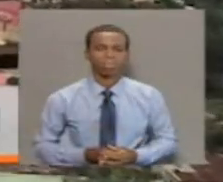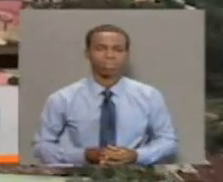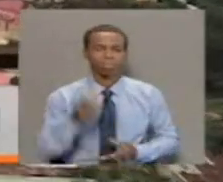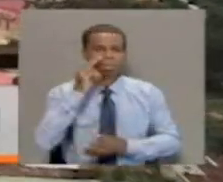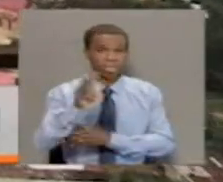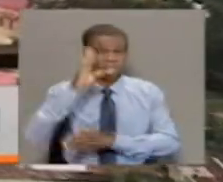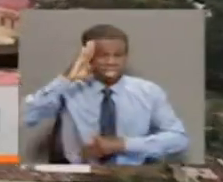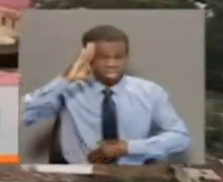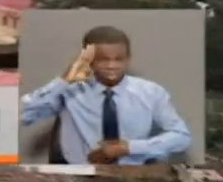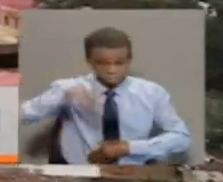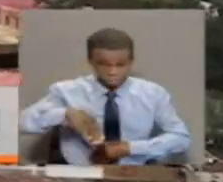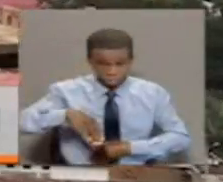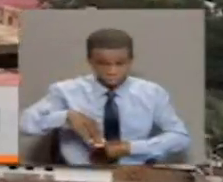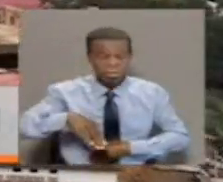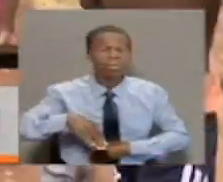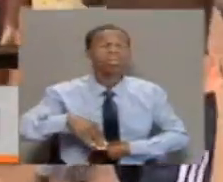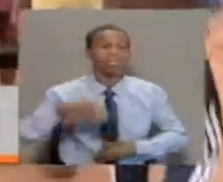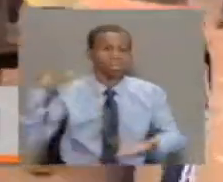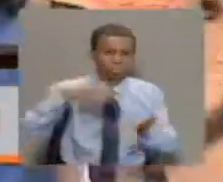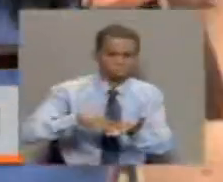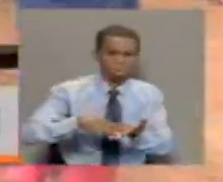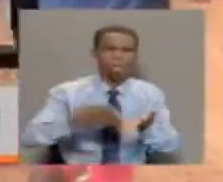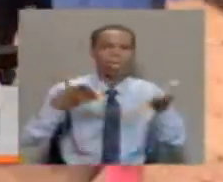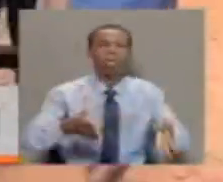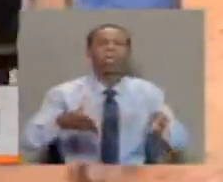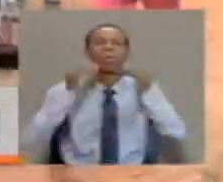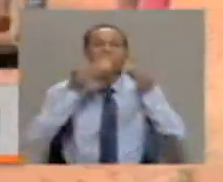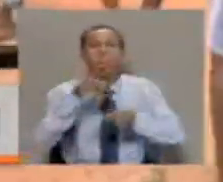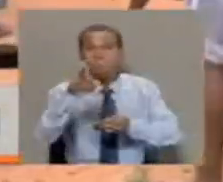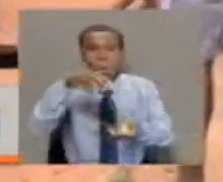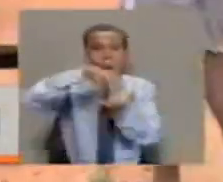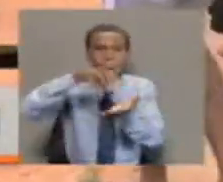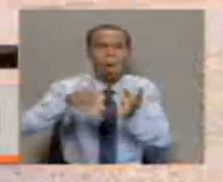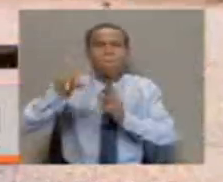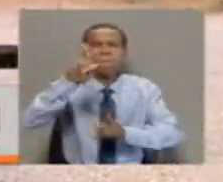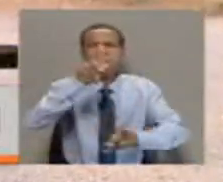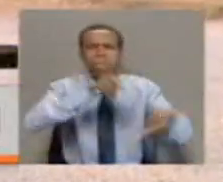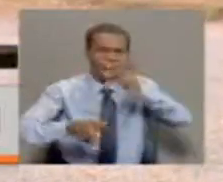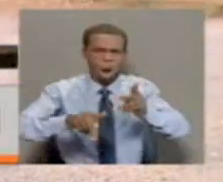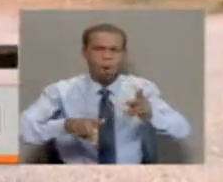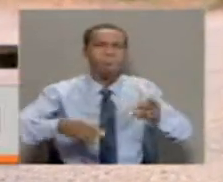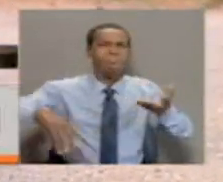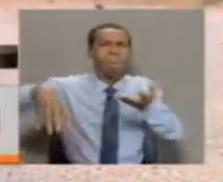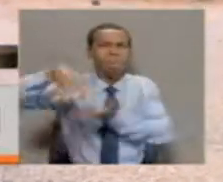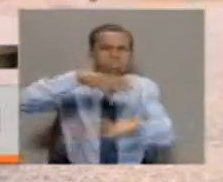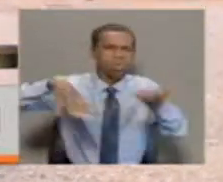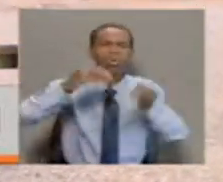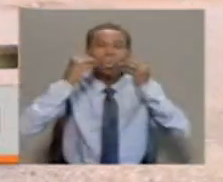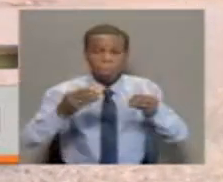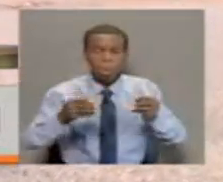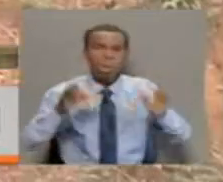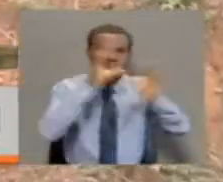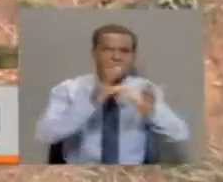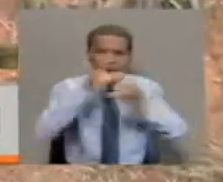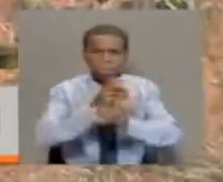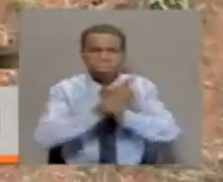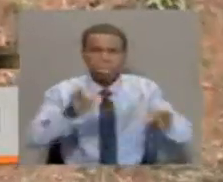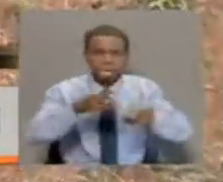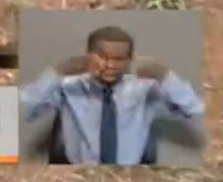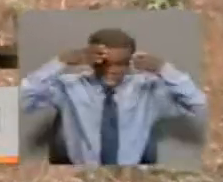Manhã de segunda-feira, 11 de outubro, pânico na vila de Bocuzau. É o corre-corre da população à procura do abrigo do